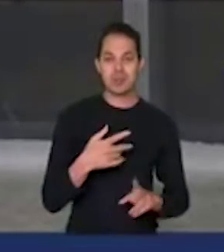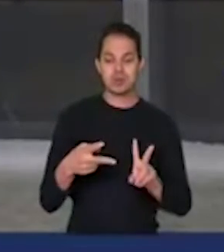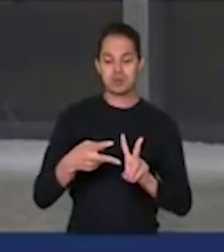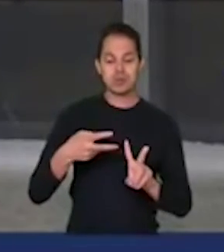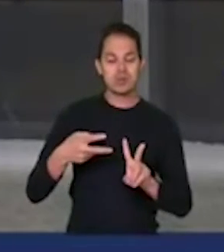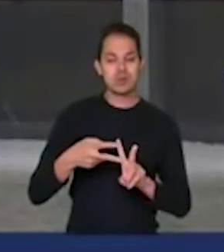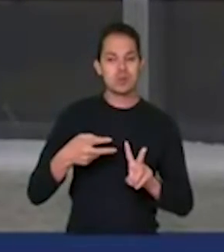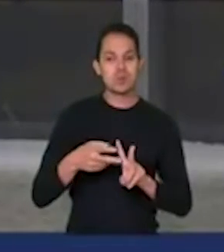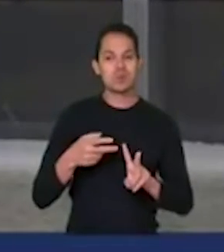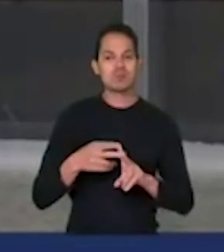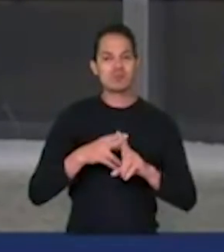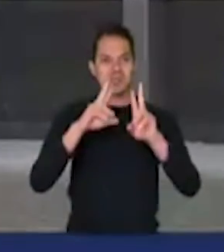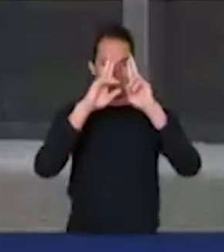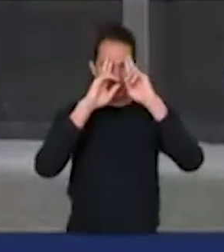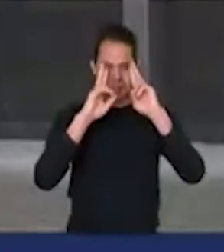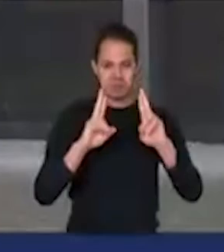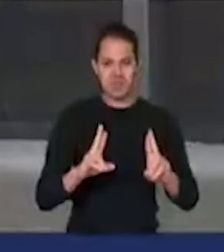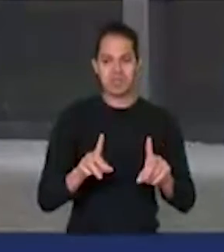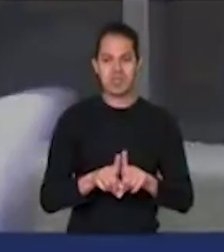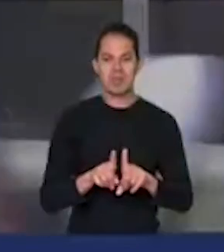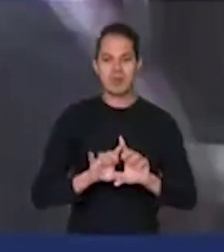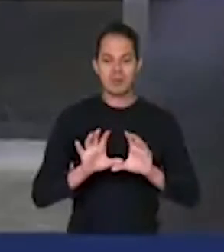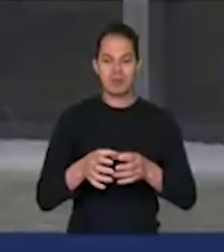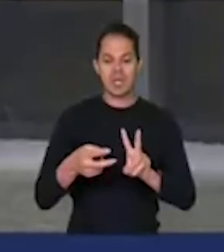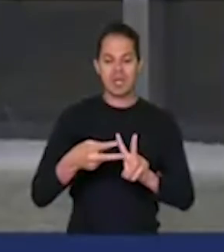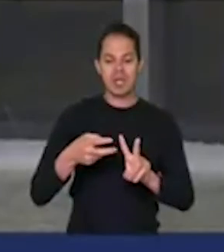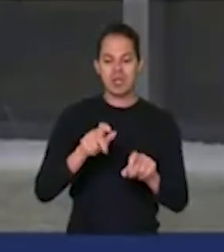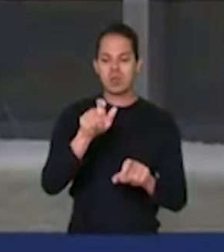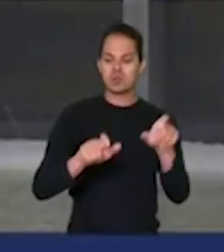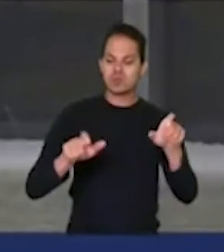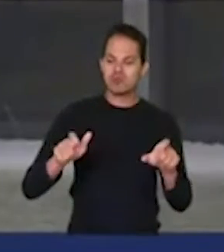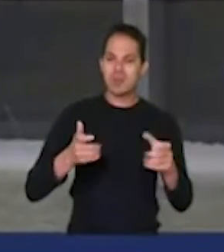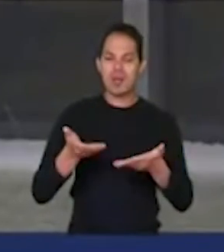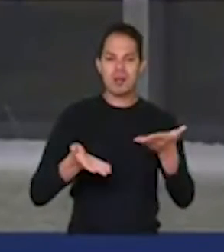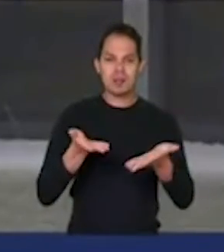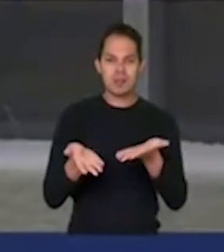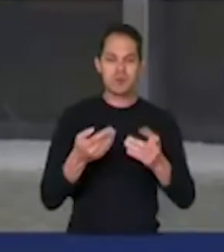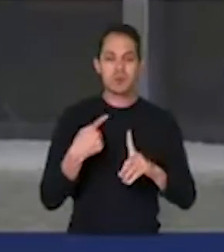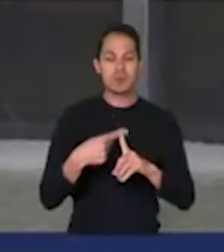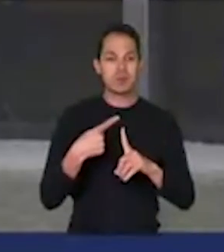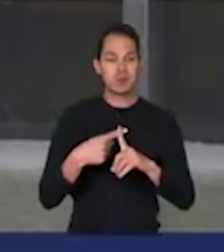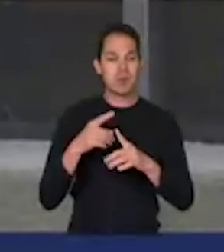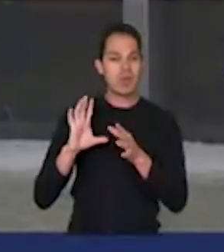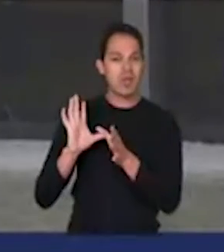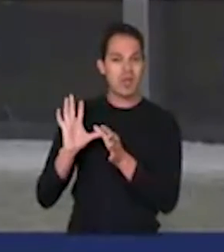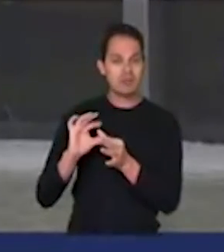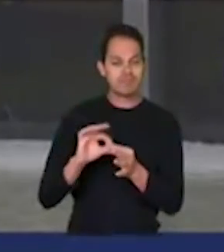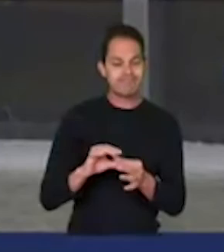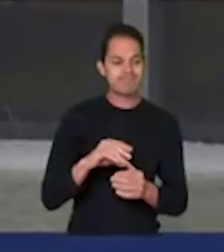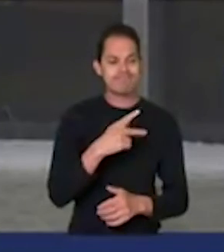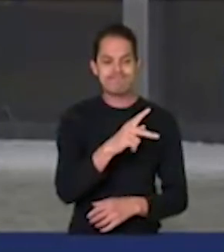seja respeitada e que os índios tenham atendimento, porque a situação dos índios